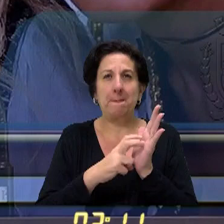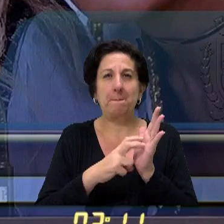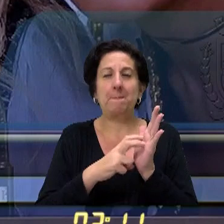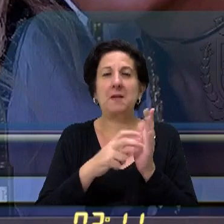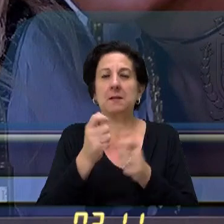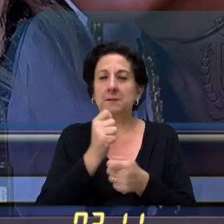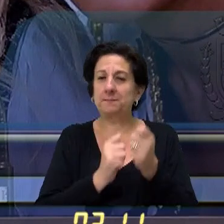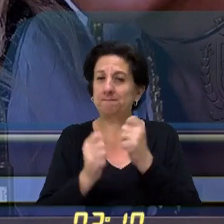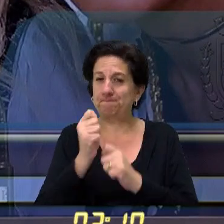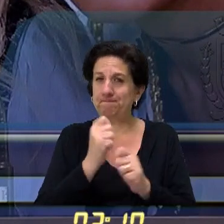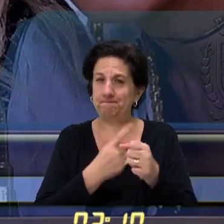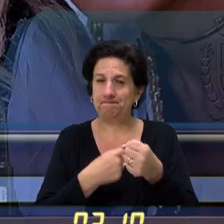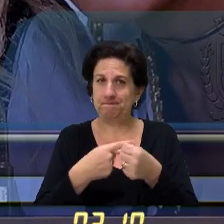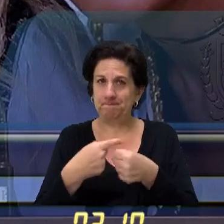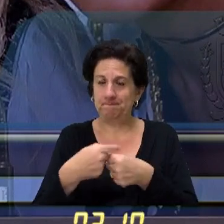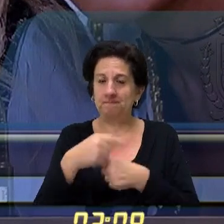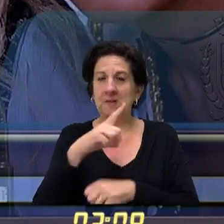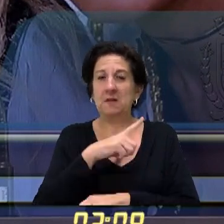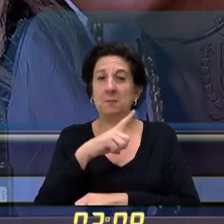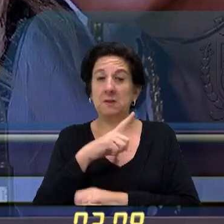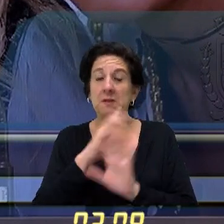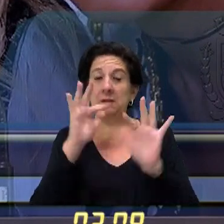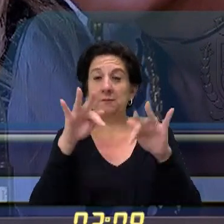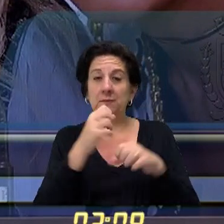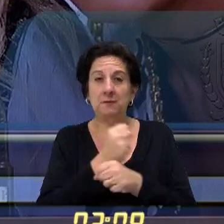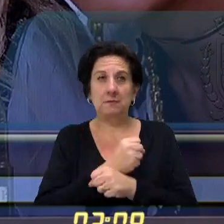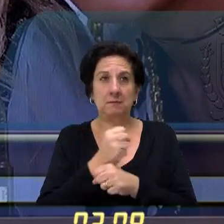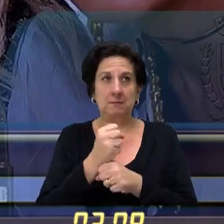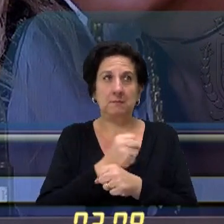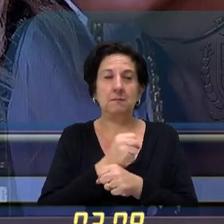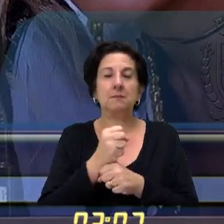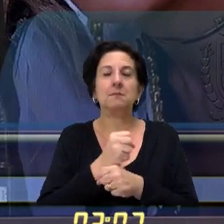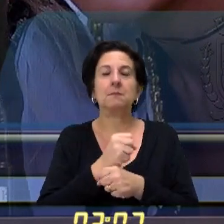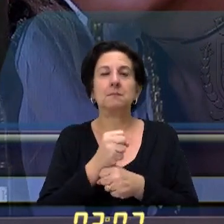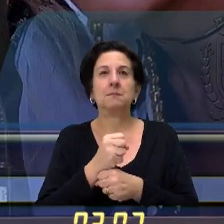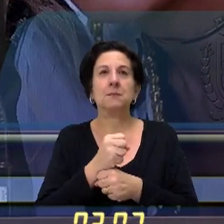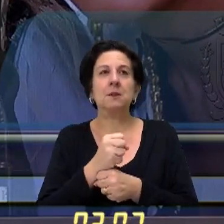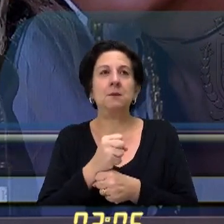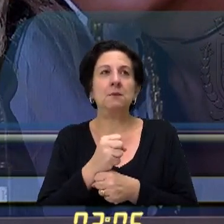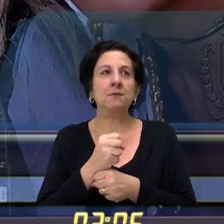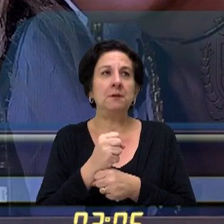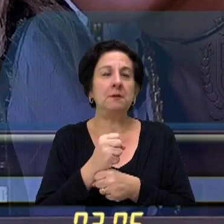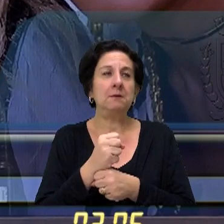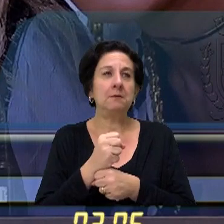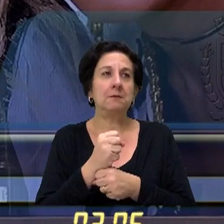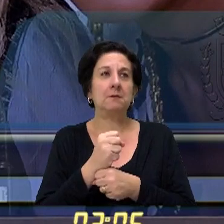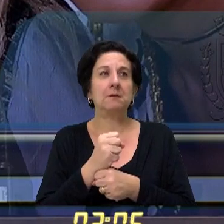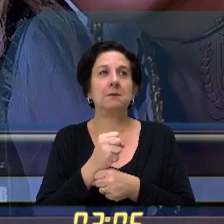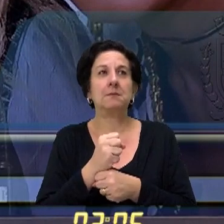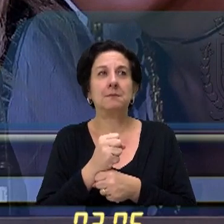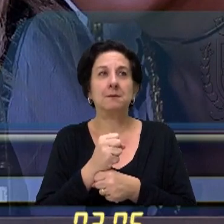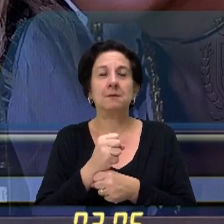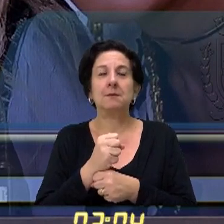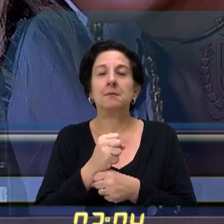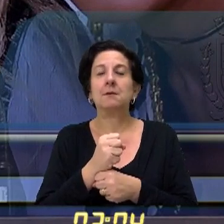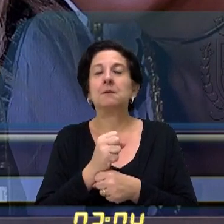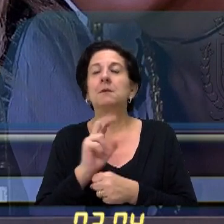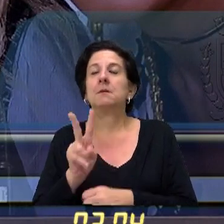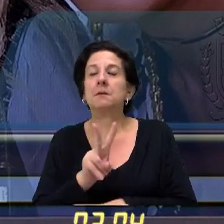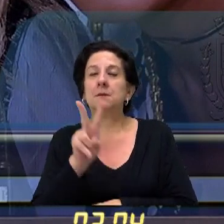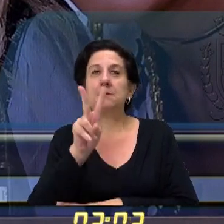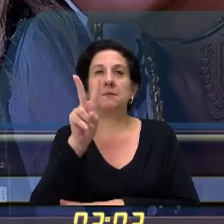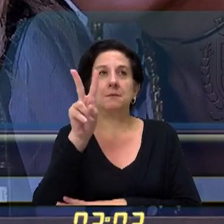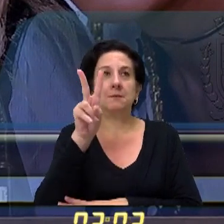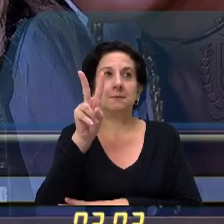administração municipal. Nós vamos ter no final do ano, mais uma vez, e muito em função justamente dos